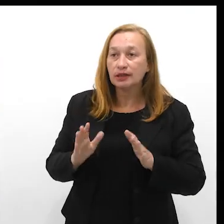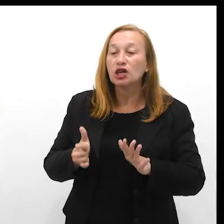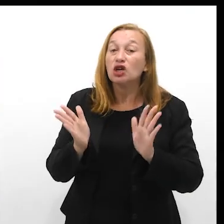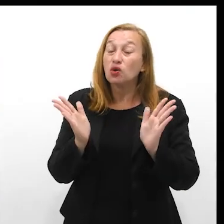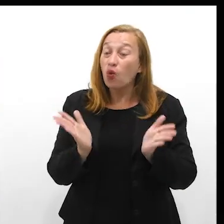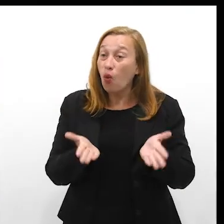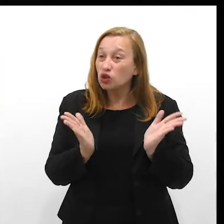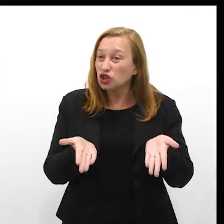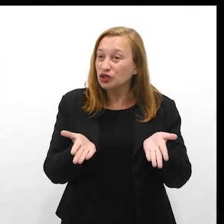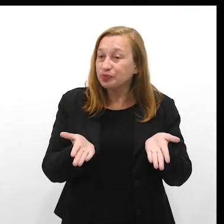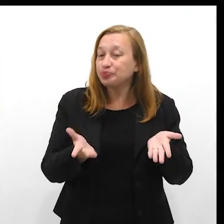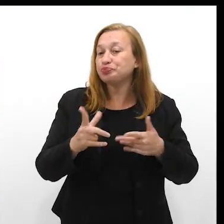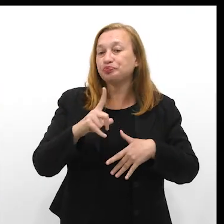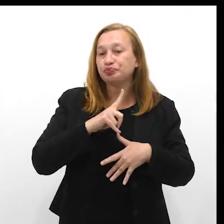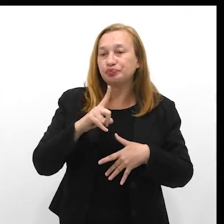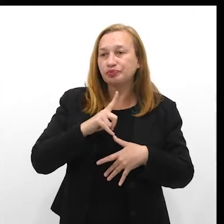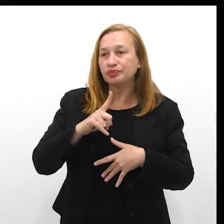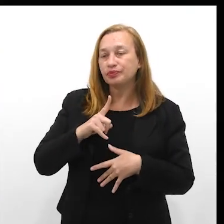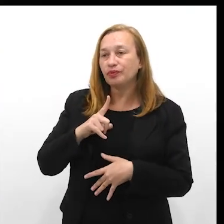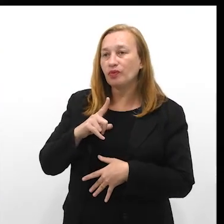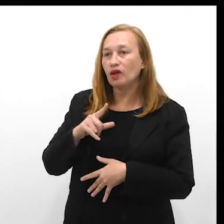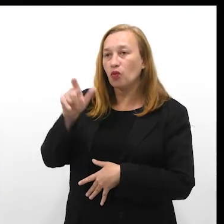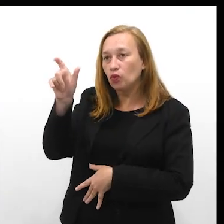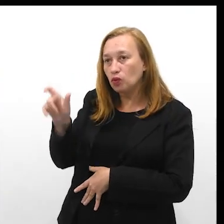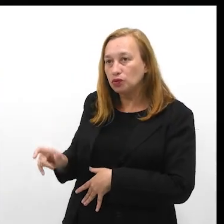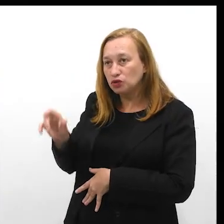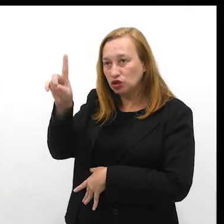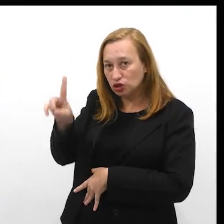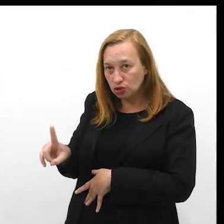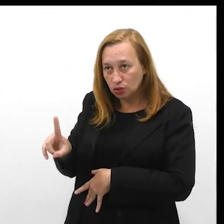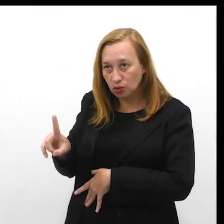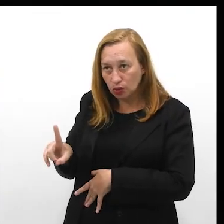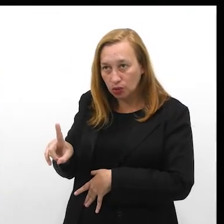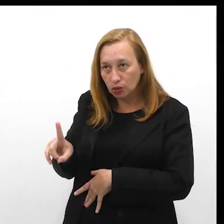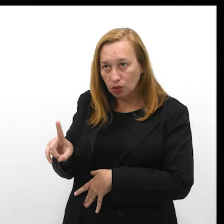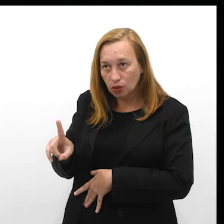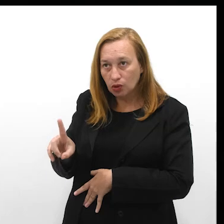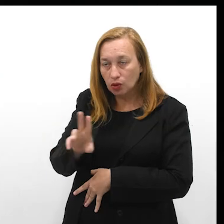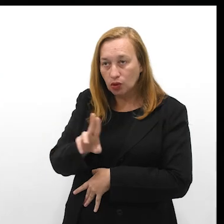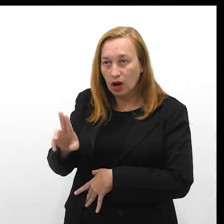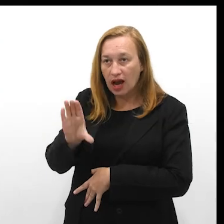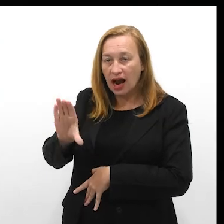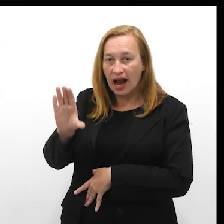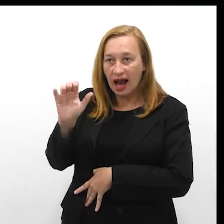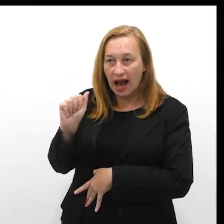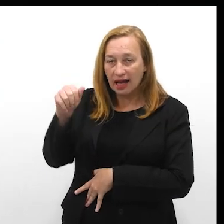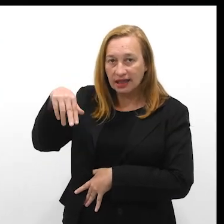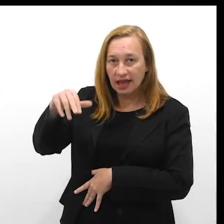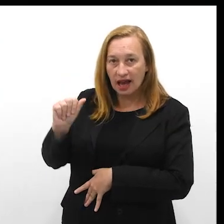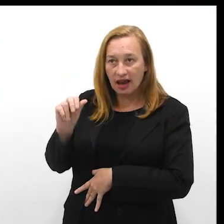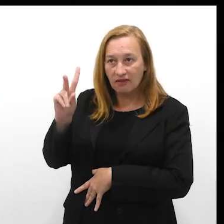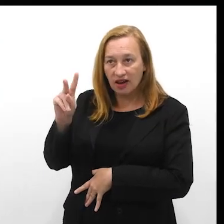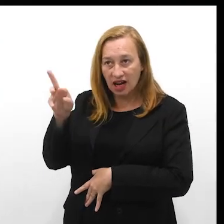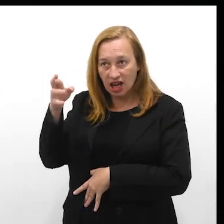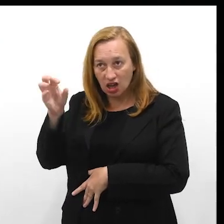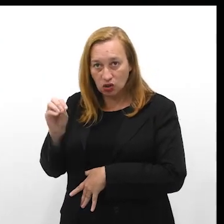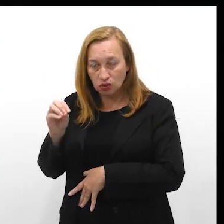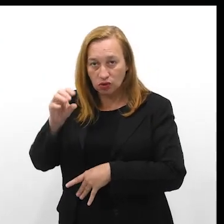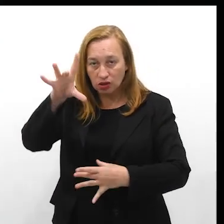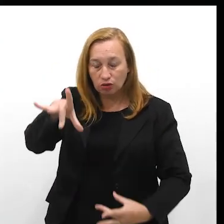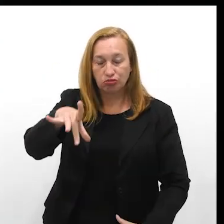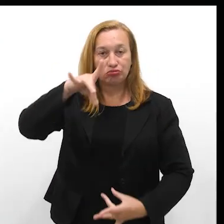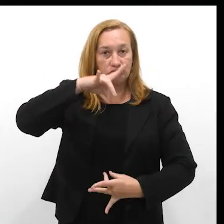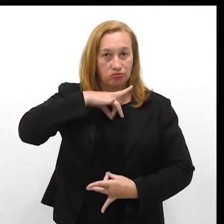a gente fazia, né? E hoje em dia você tem ali a figura do carnavalesco, que ele tem que se nutrir de